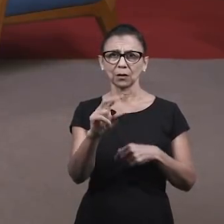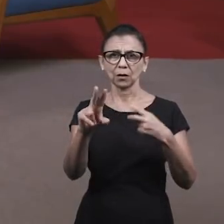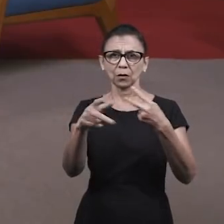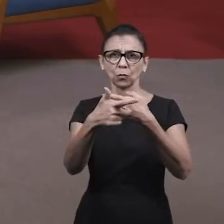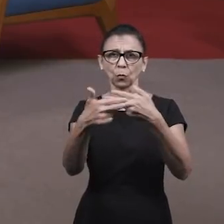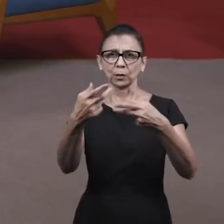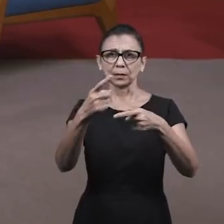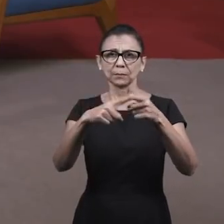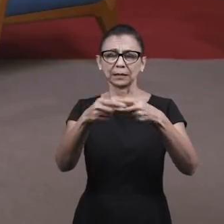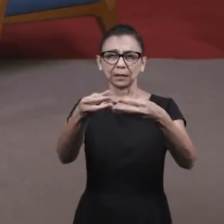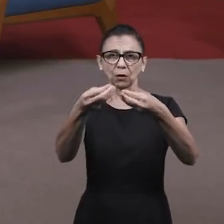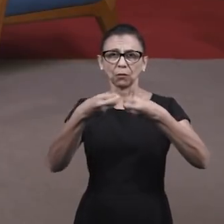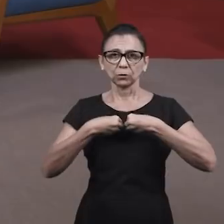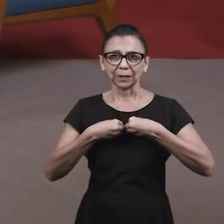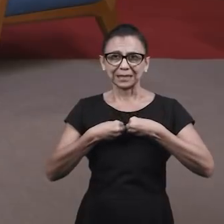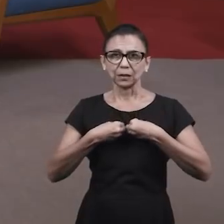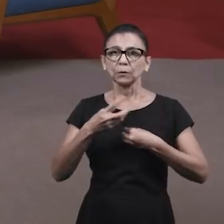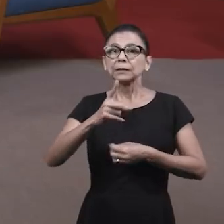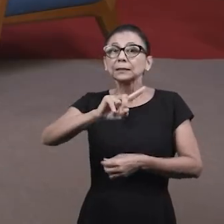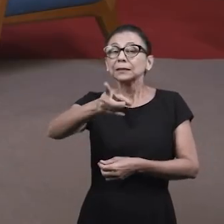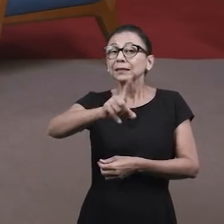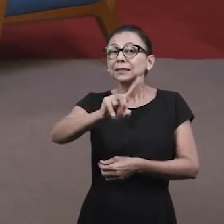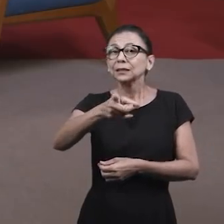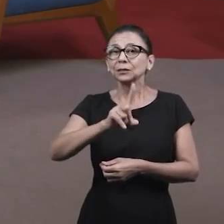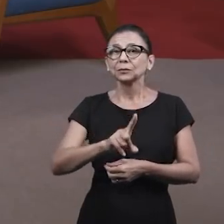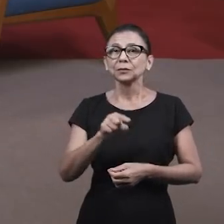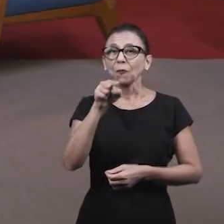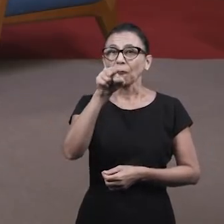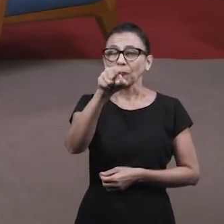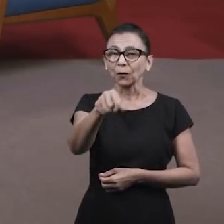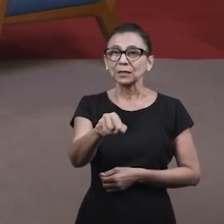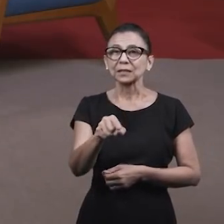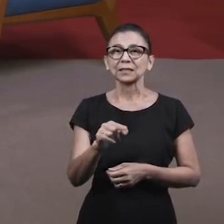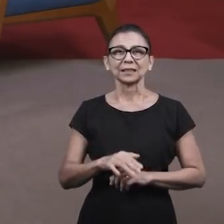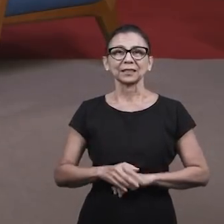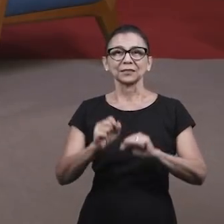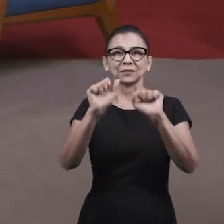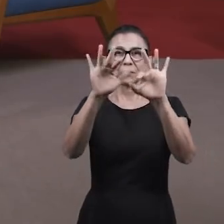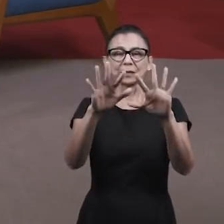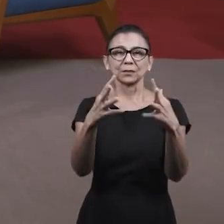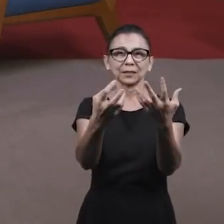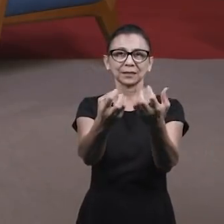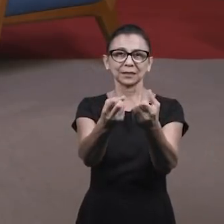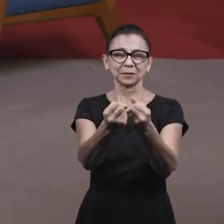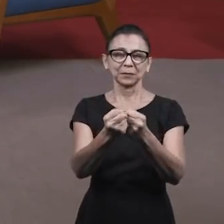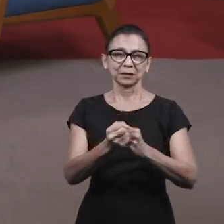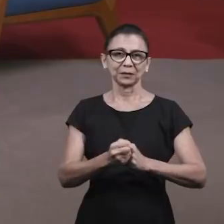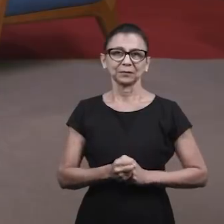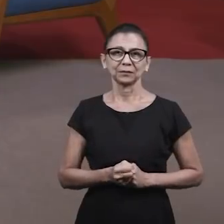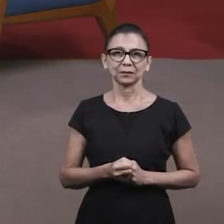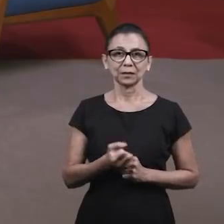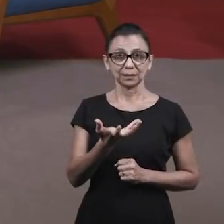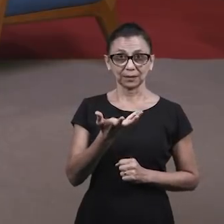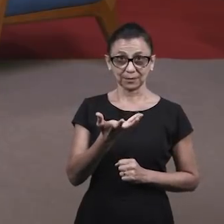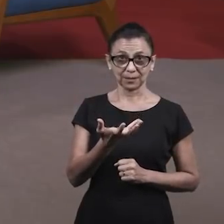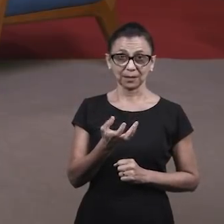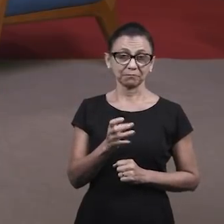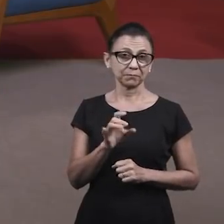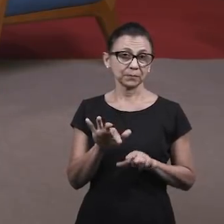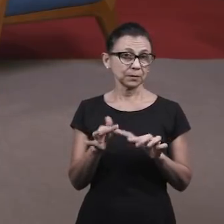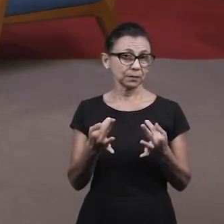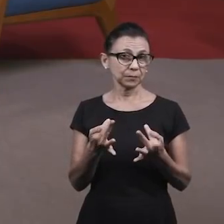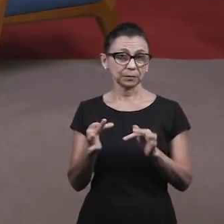convidar a utilizar o projeto de assistência espiritual da Igreja Cristã Maranata. Esse recurso é totalmente gratuito.